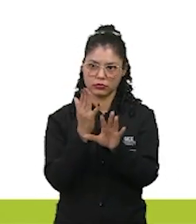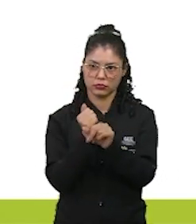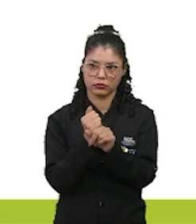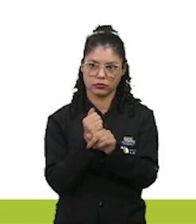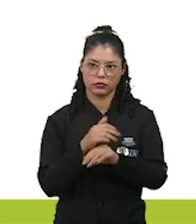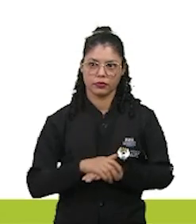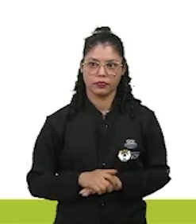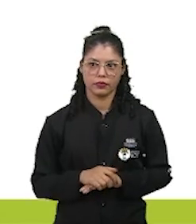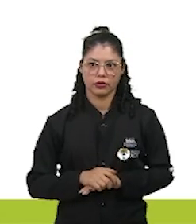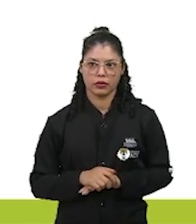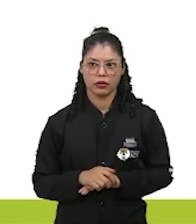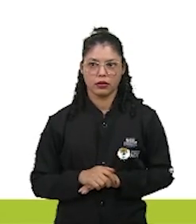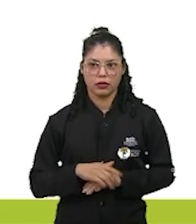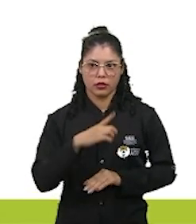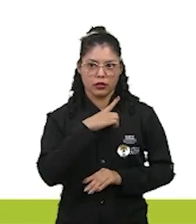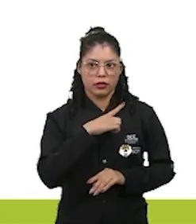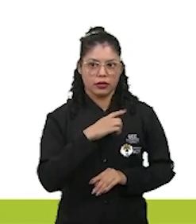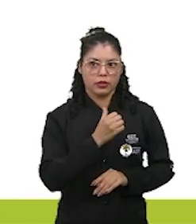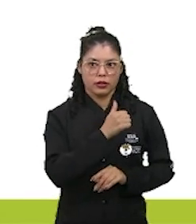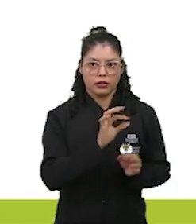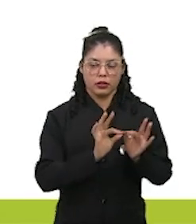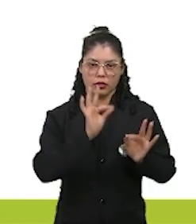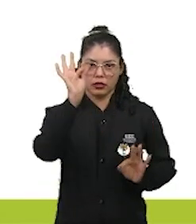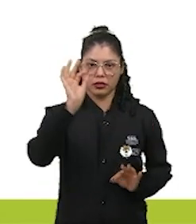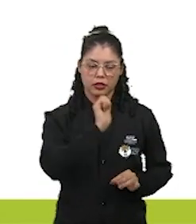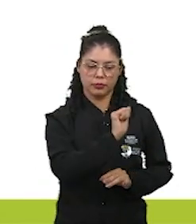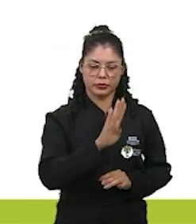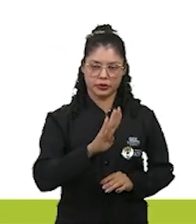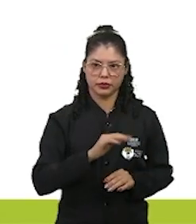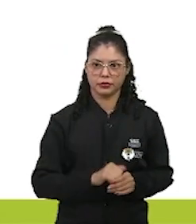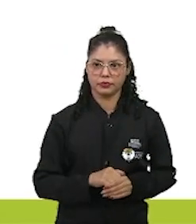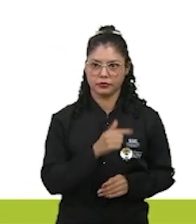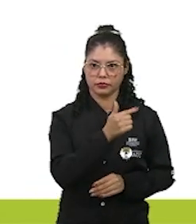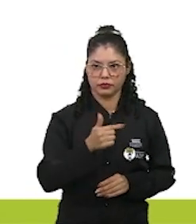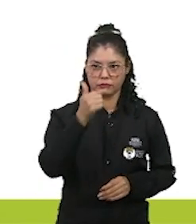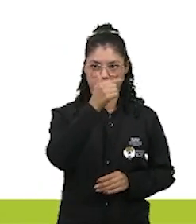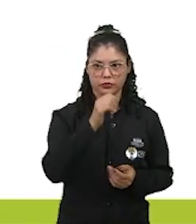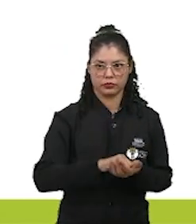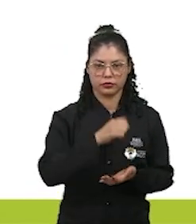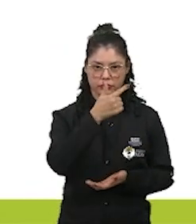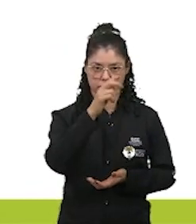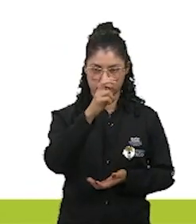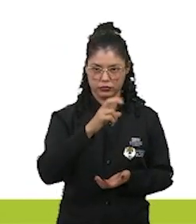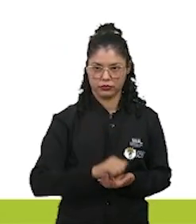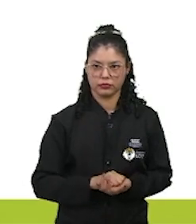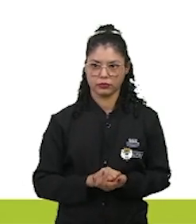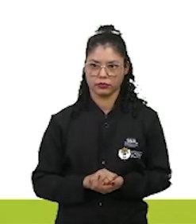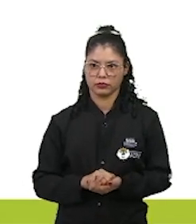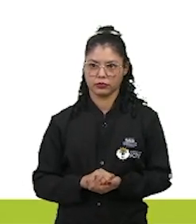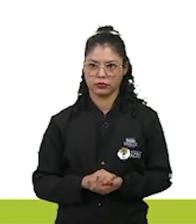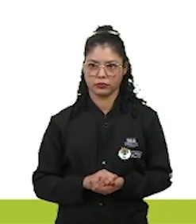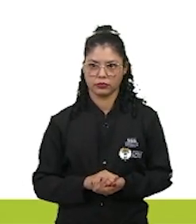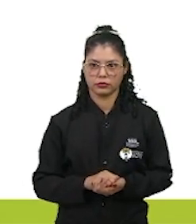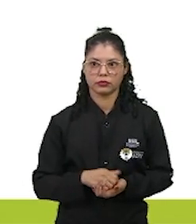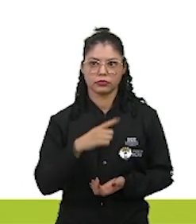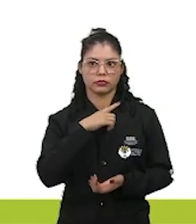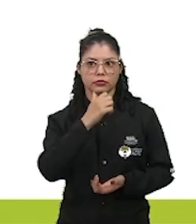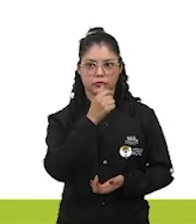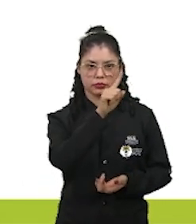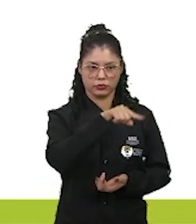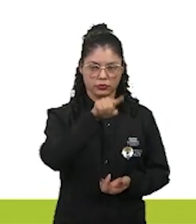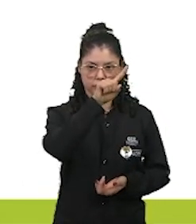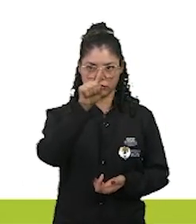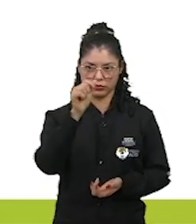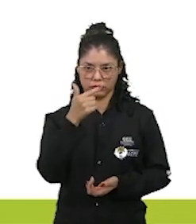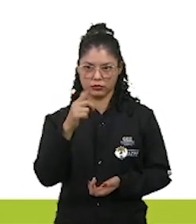Esse somatório aqui, ó, vai dar a distância de AB ao quadrado igual a 25. Se eu tirar a raiz quadrada desse número aqui,